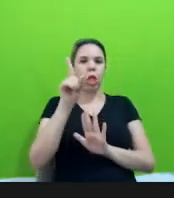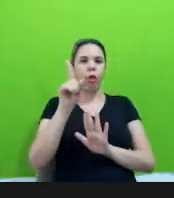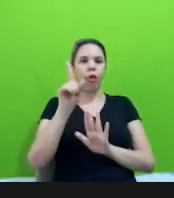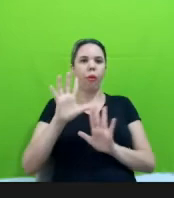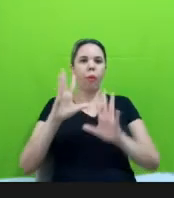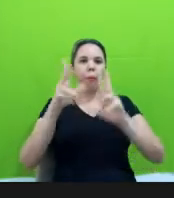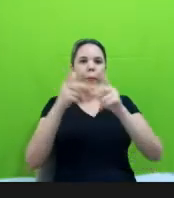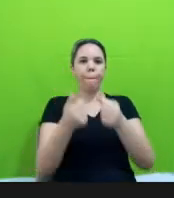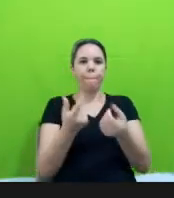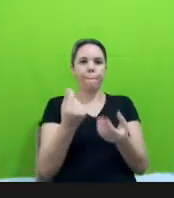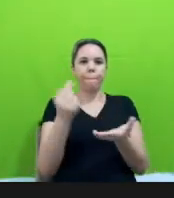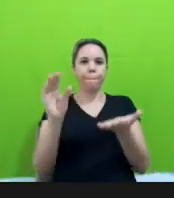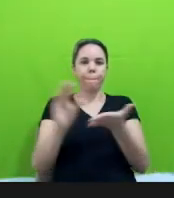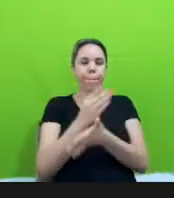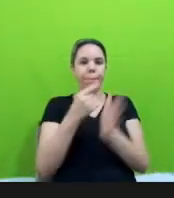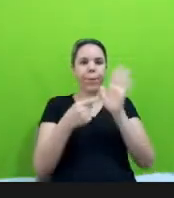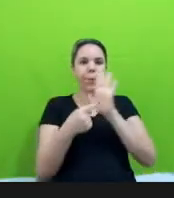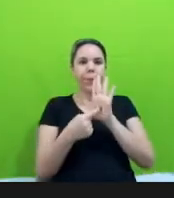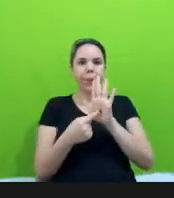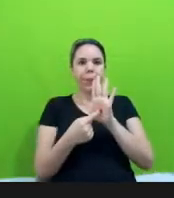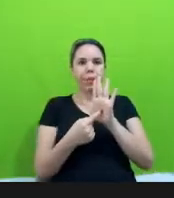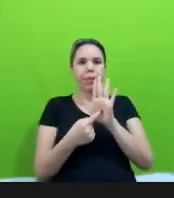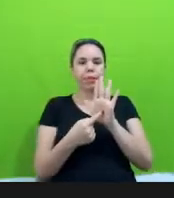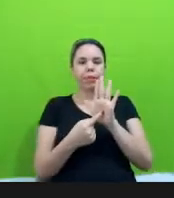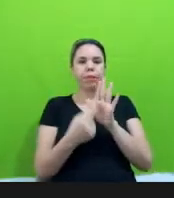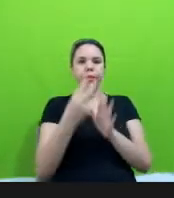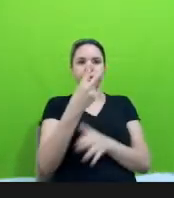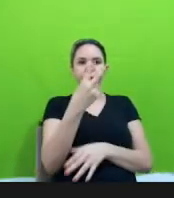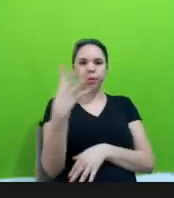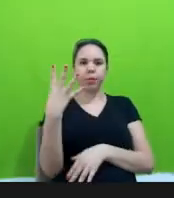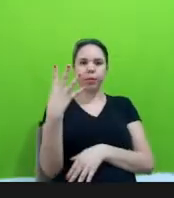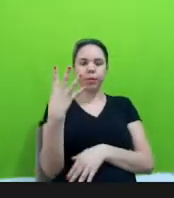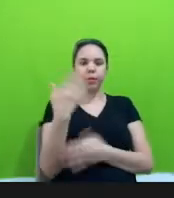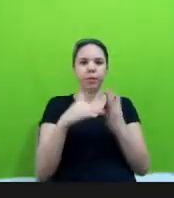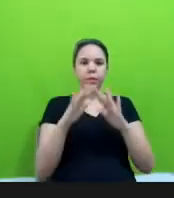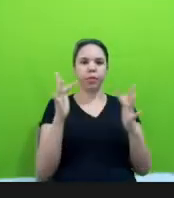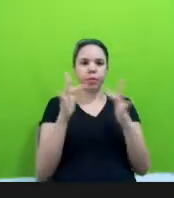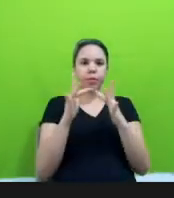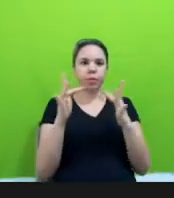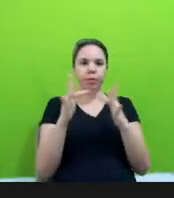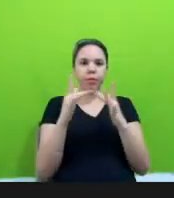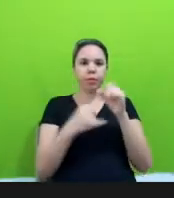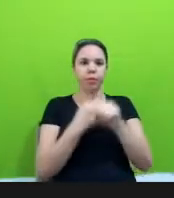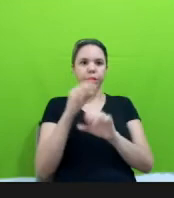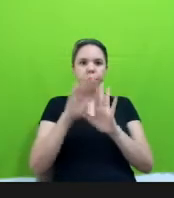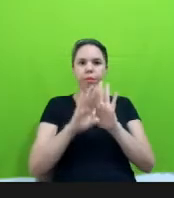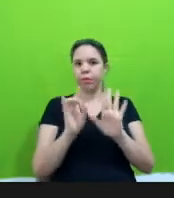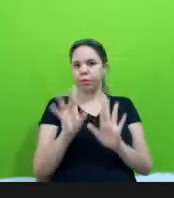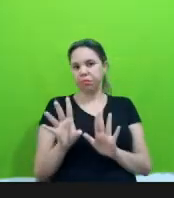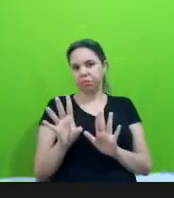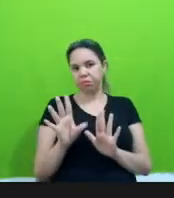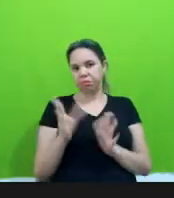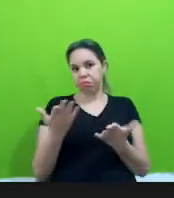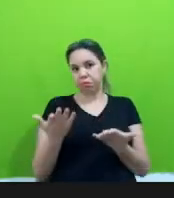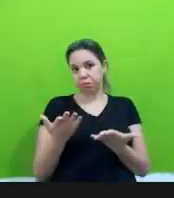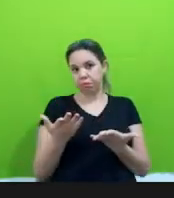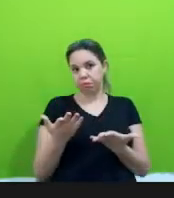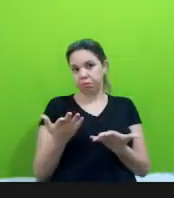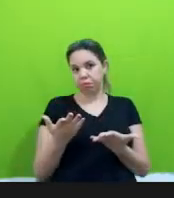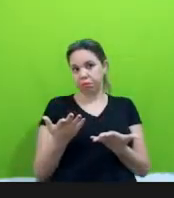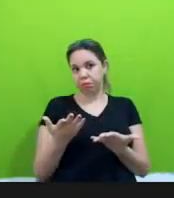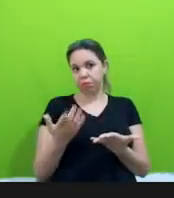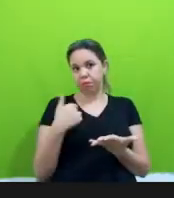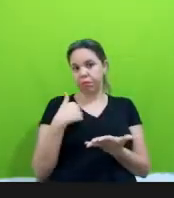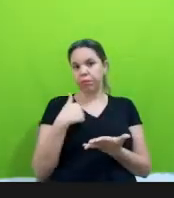de financiamento, que mostrava que só 24 escolas haviam sido conectadas por esse programa. Então, assim, rendeu para mim